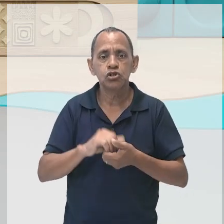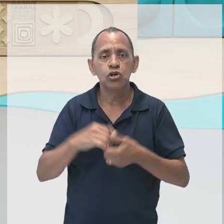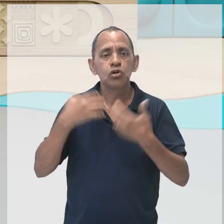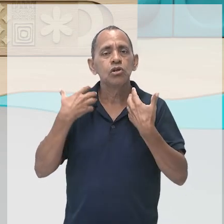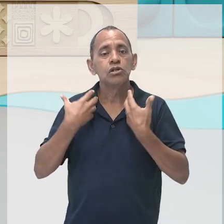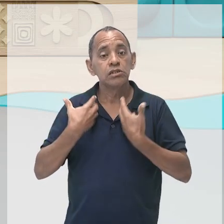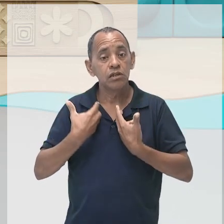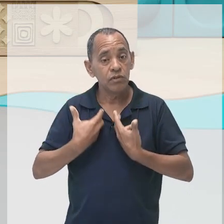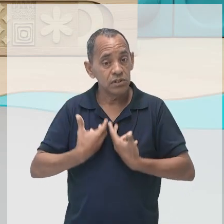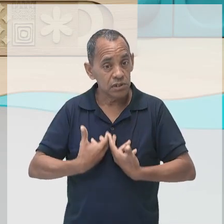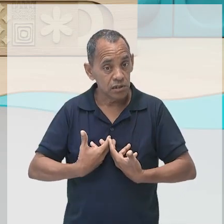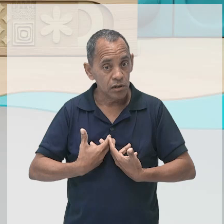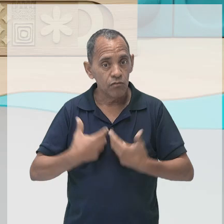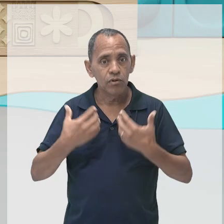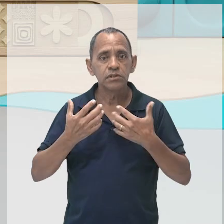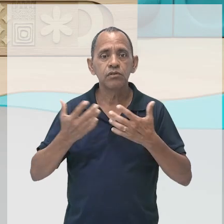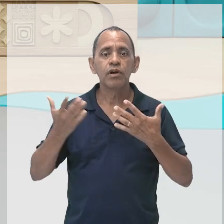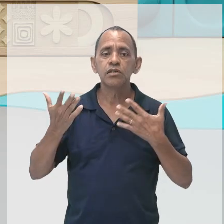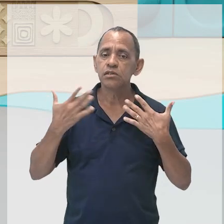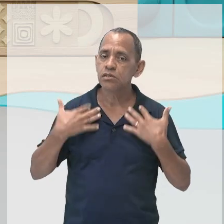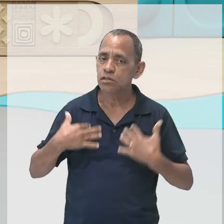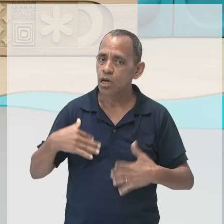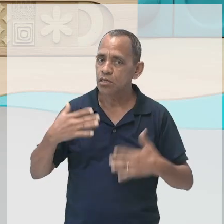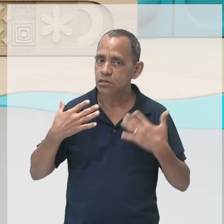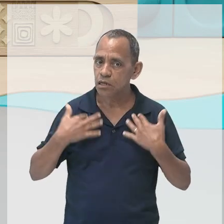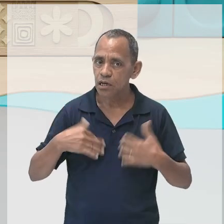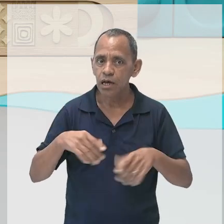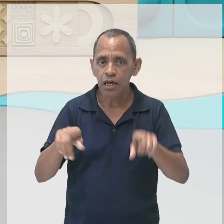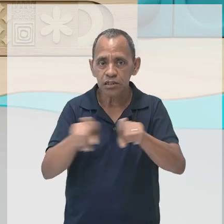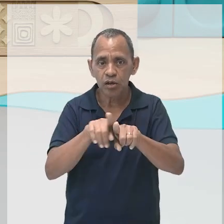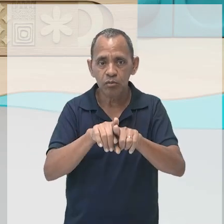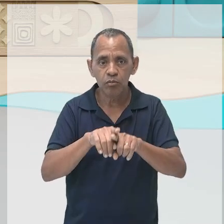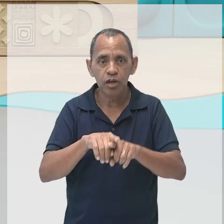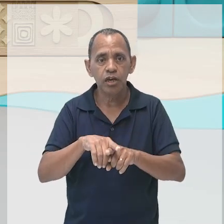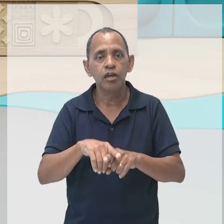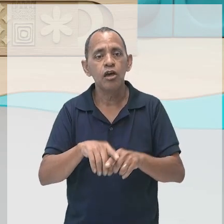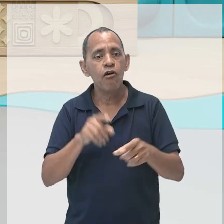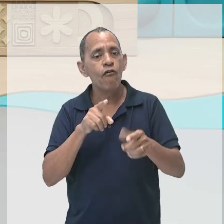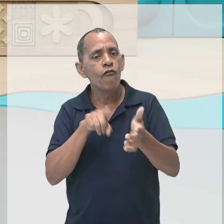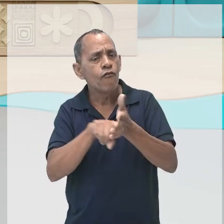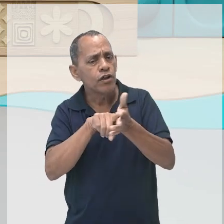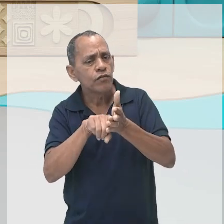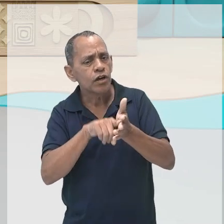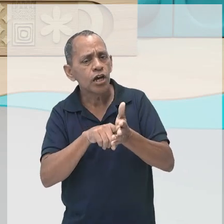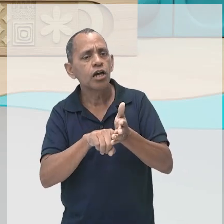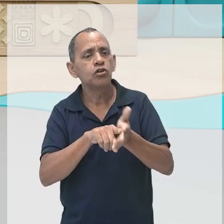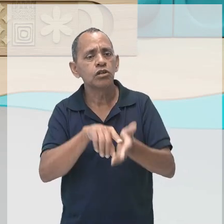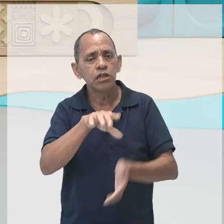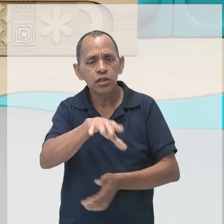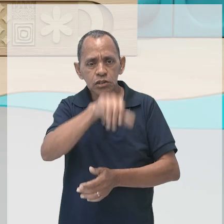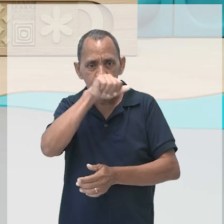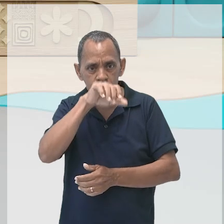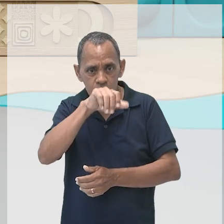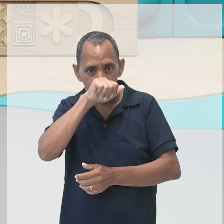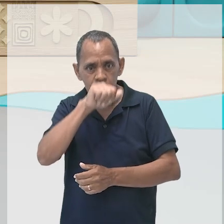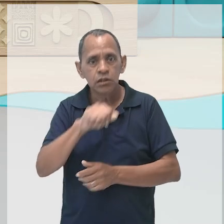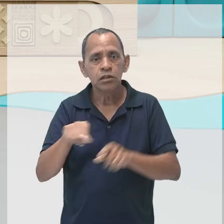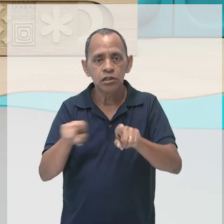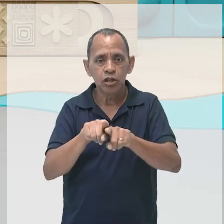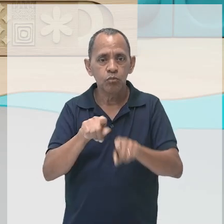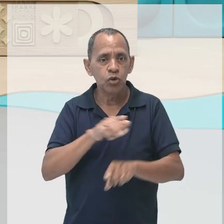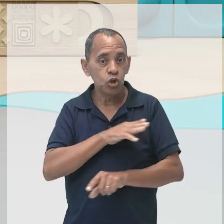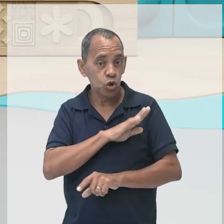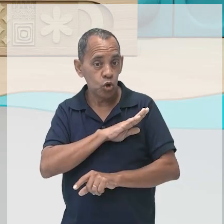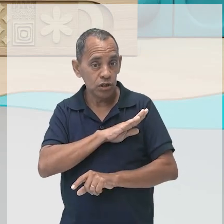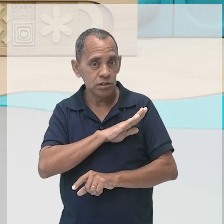para aquele relaxamento, né, normalizando a sua frequência cardíaca e finalizando assim a sessão de treinamento,